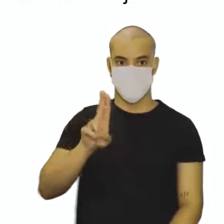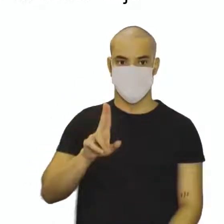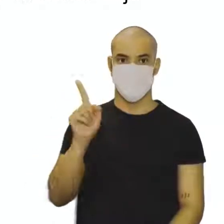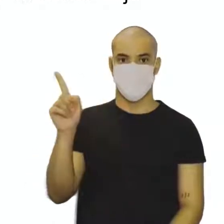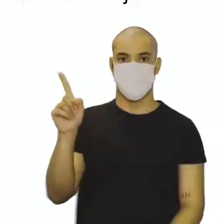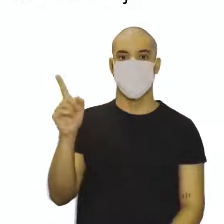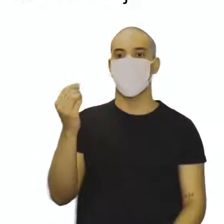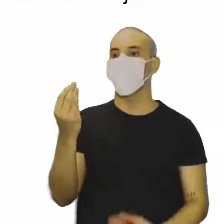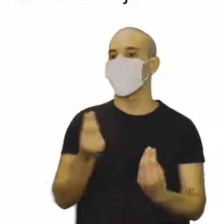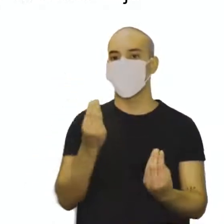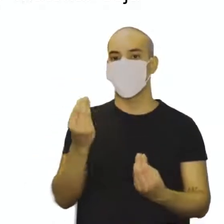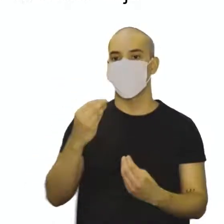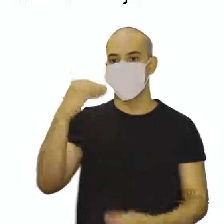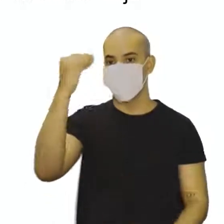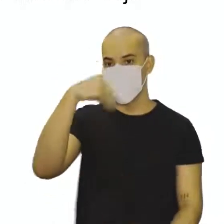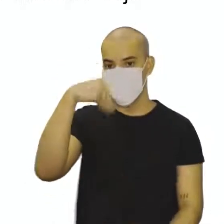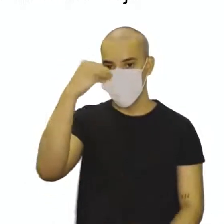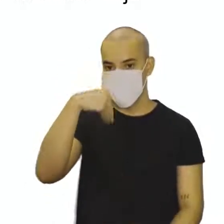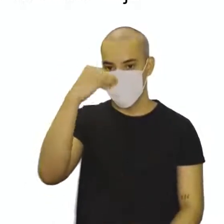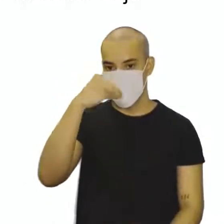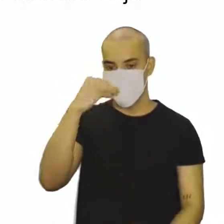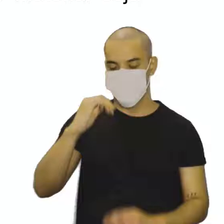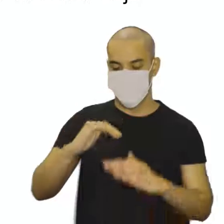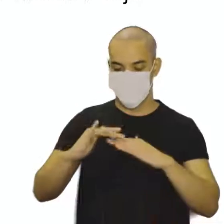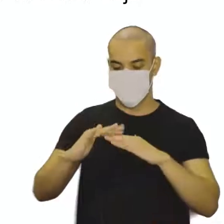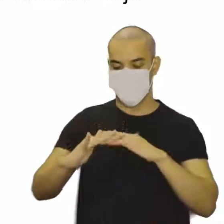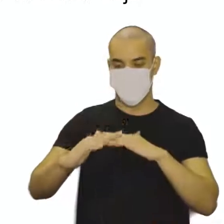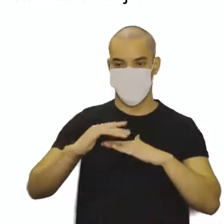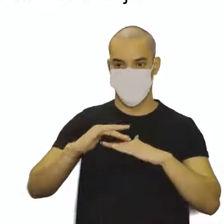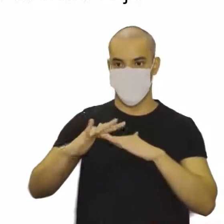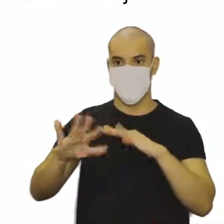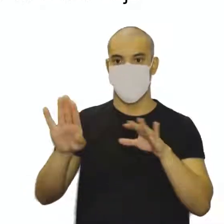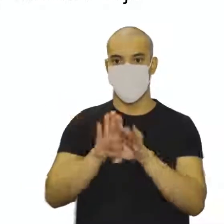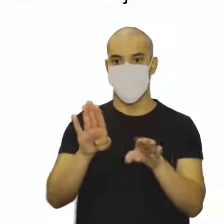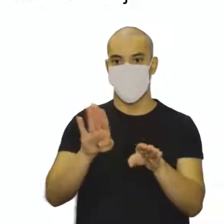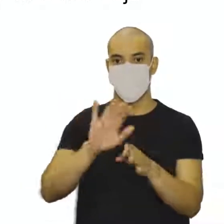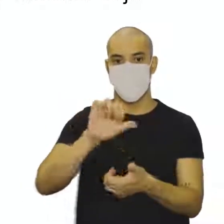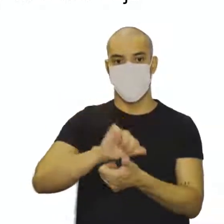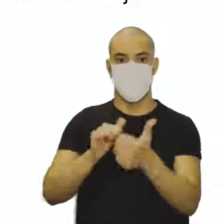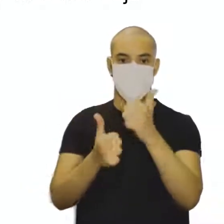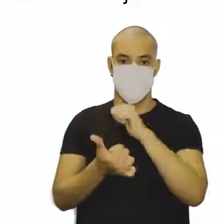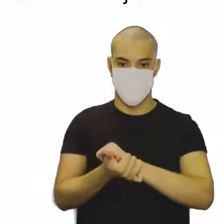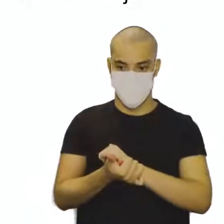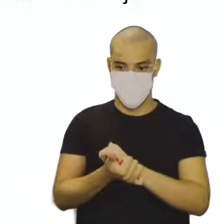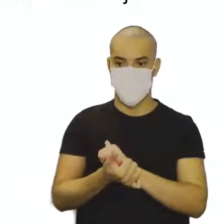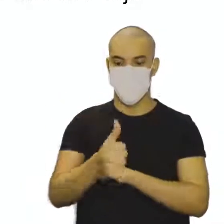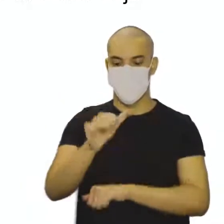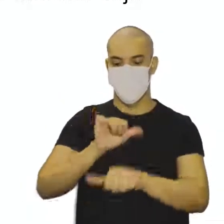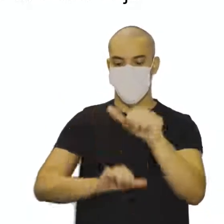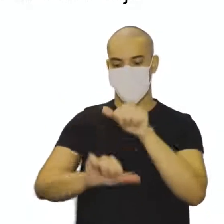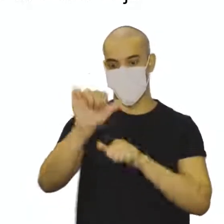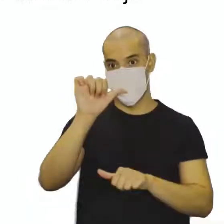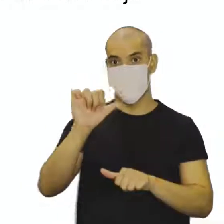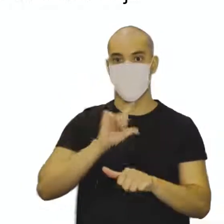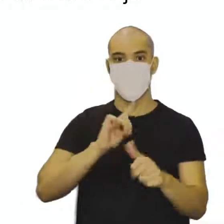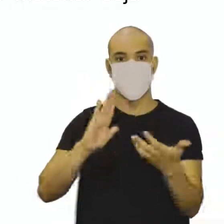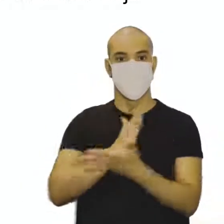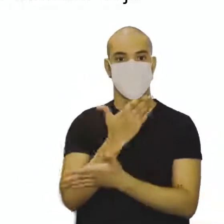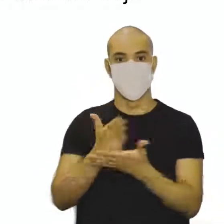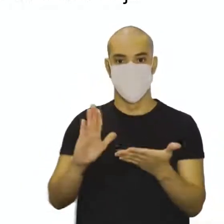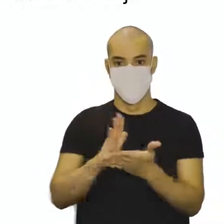escrito aqui, em indutores de baixa frequência e transformadores, tá? Tem